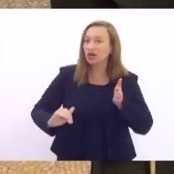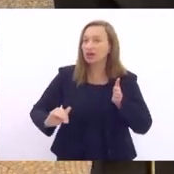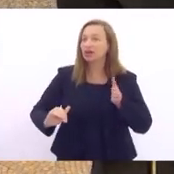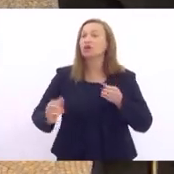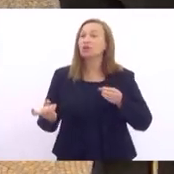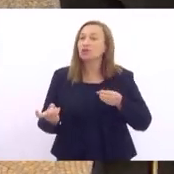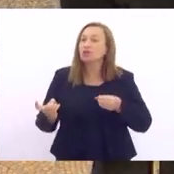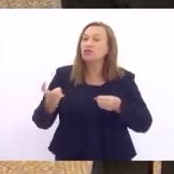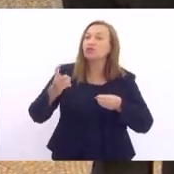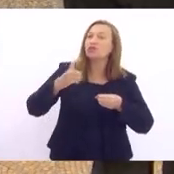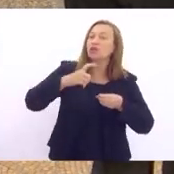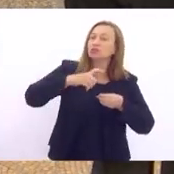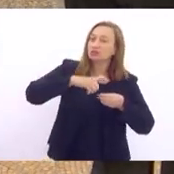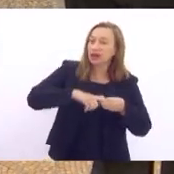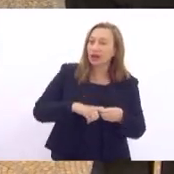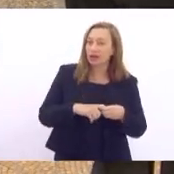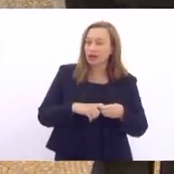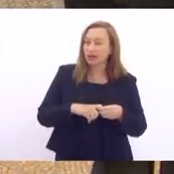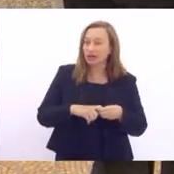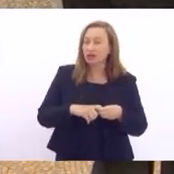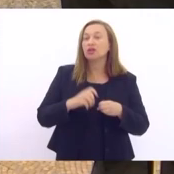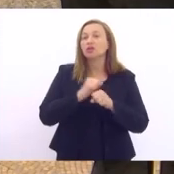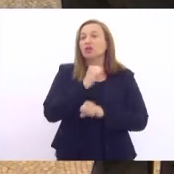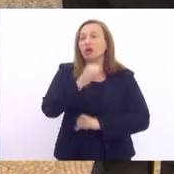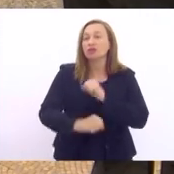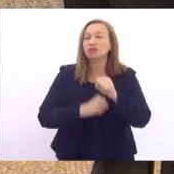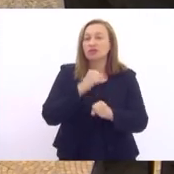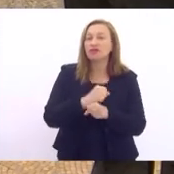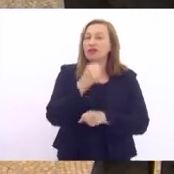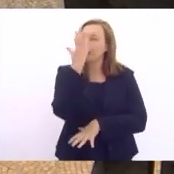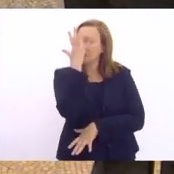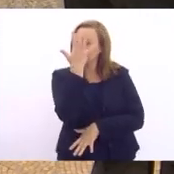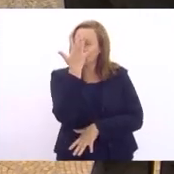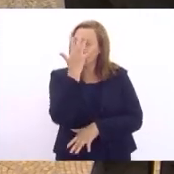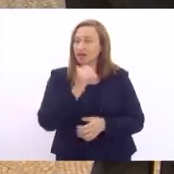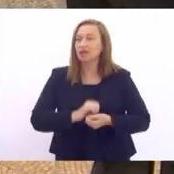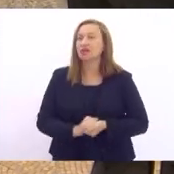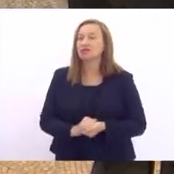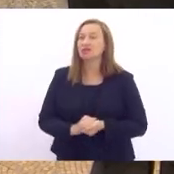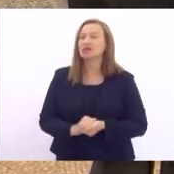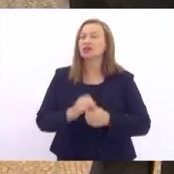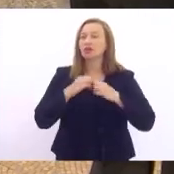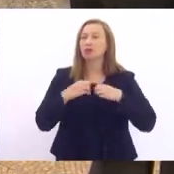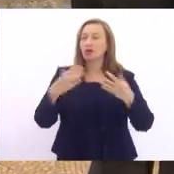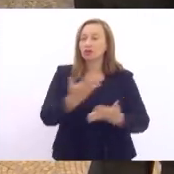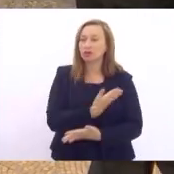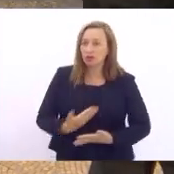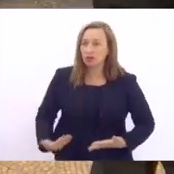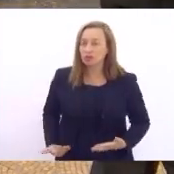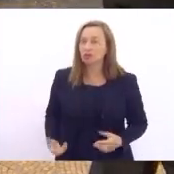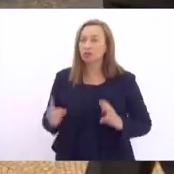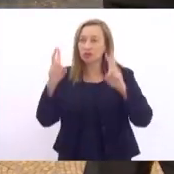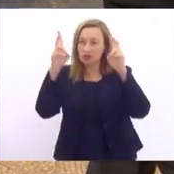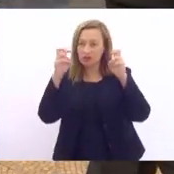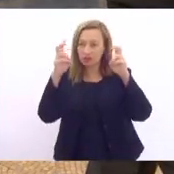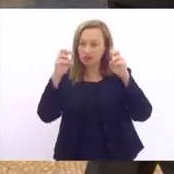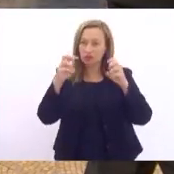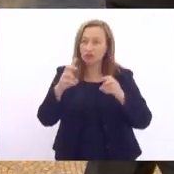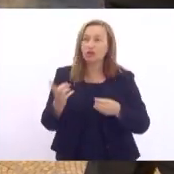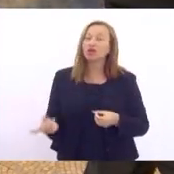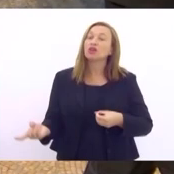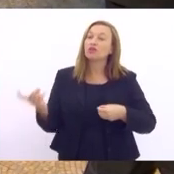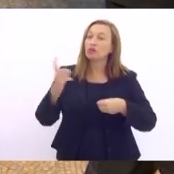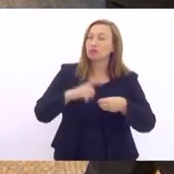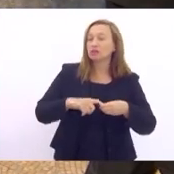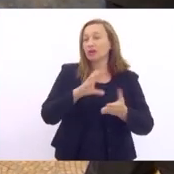no próximo ano, em fevereiro, fazer uma grande audiência pública e voltar com esse projeto na pauta para corrigir